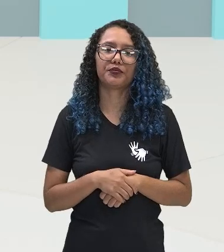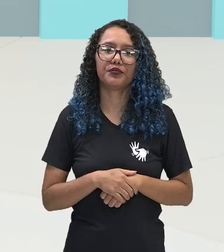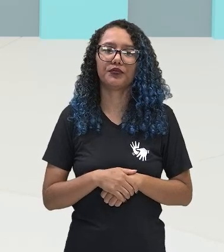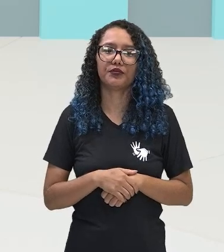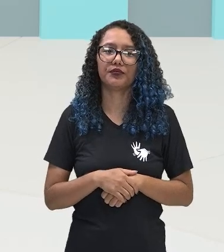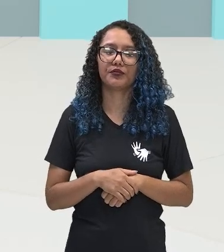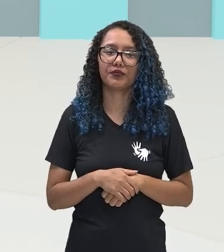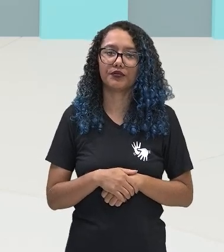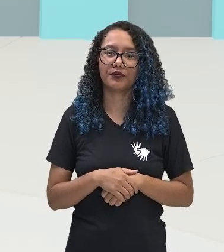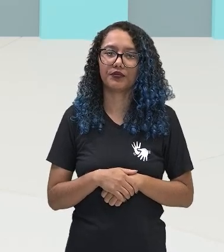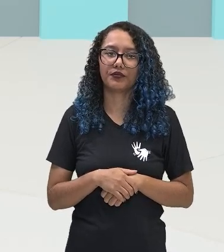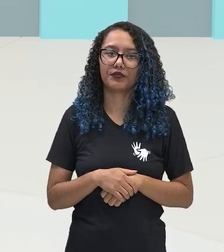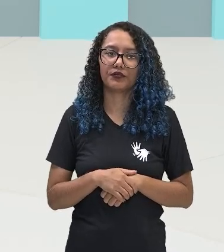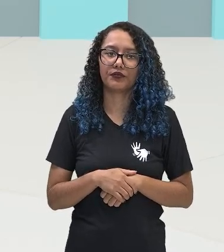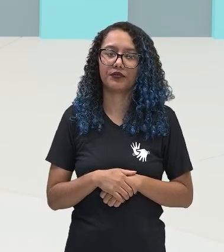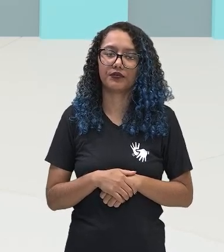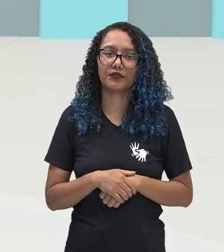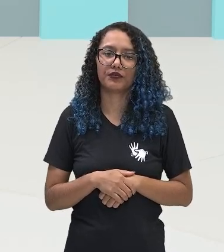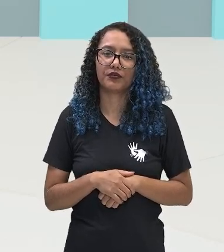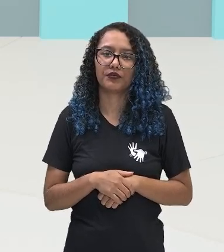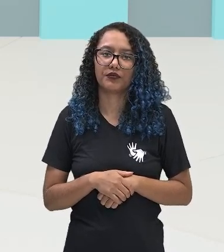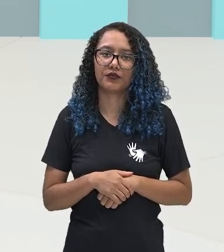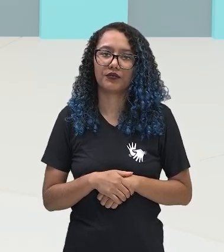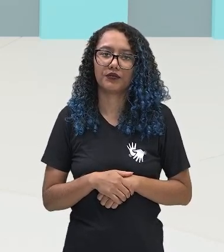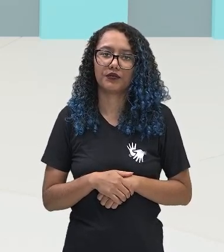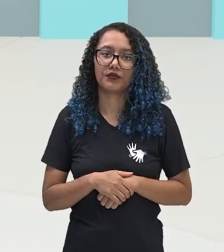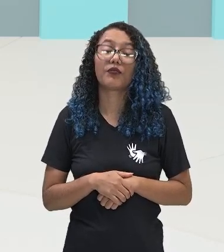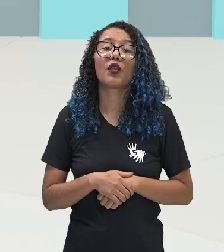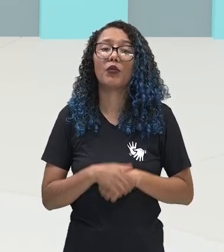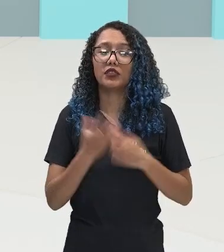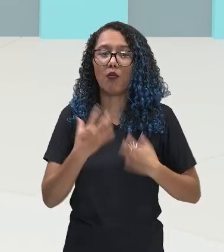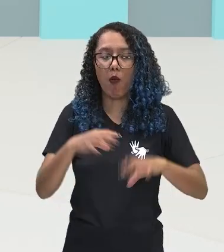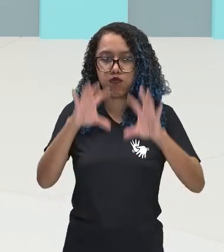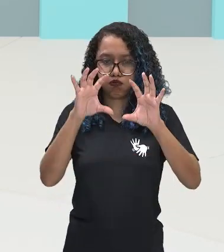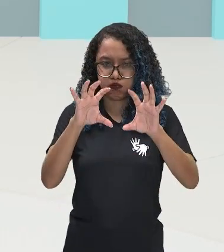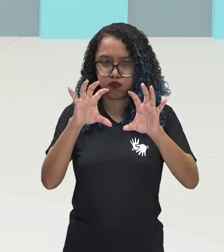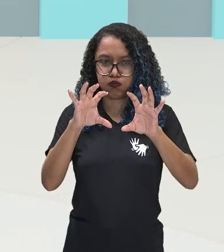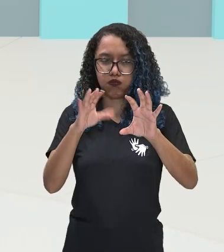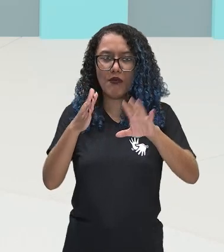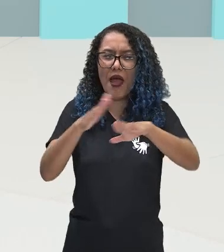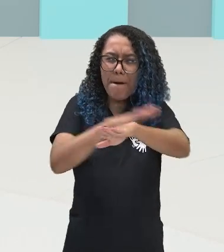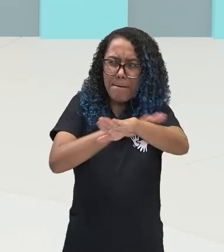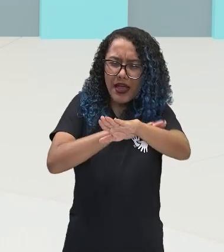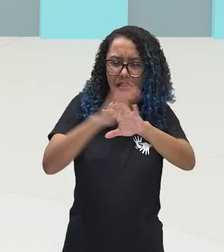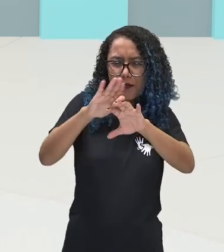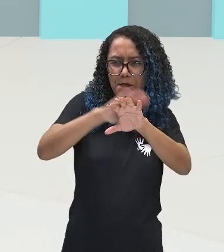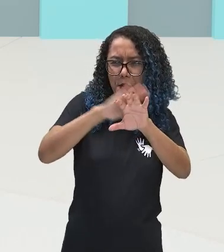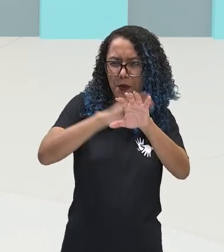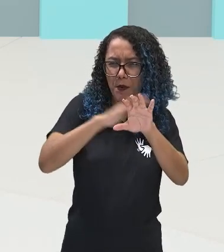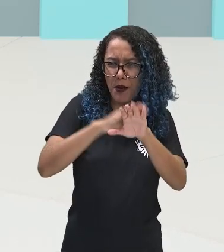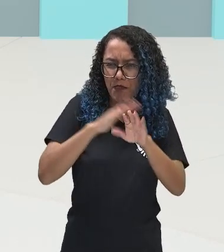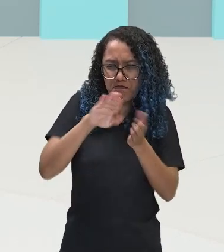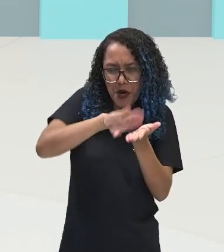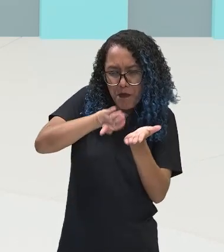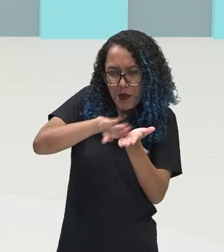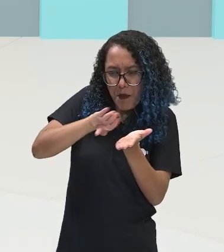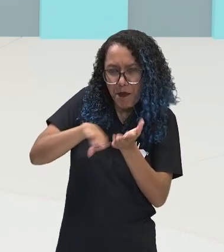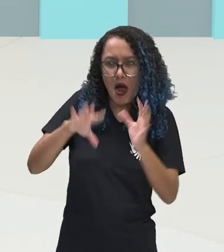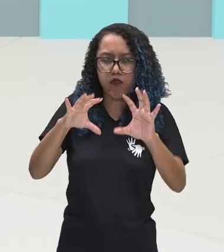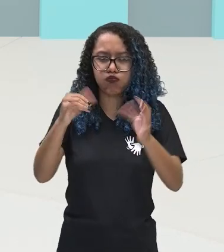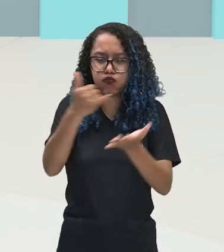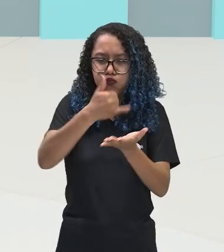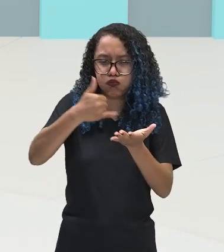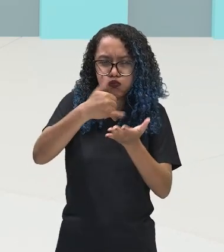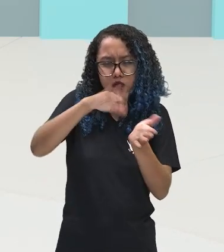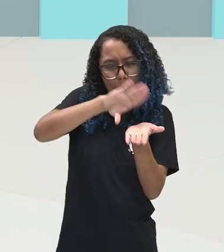nós pegamos o sujeito retiramos toda a camada de pele retiramos toda a camada de gordura e logo